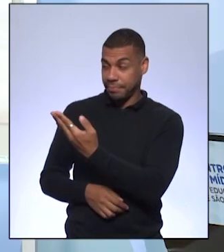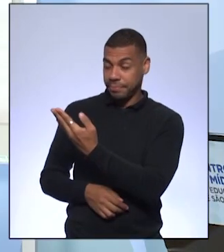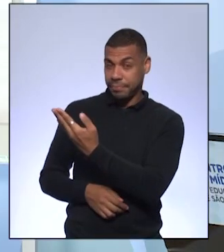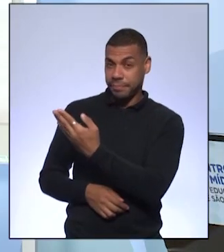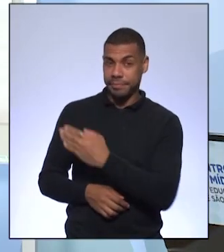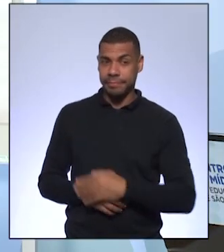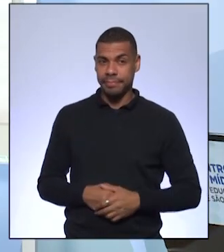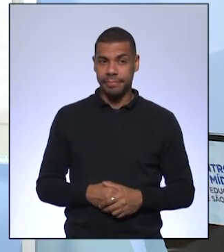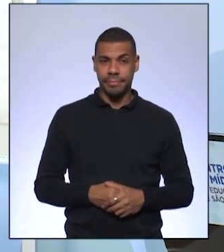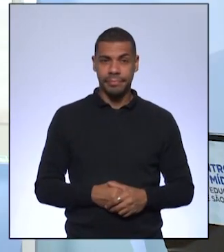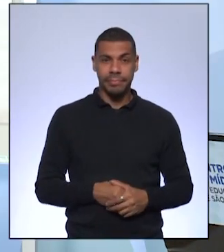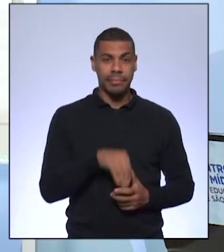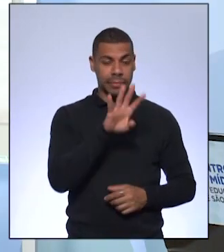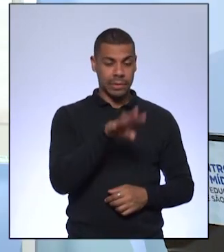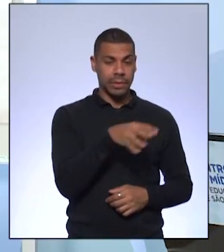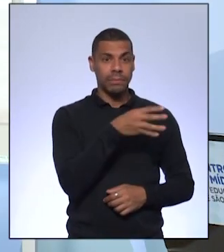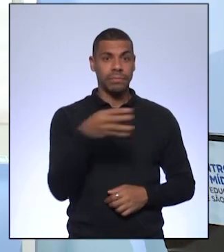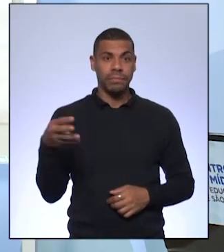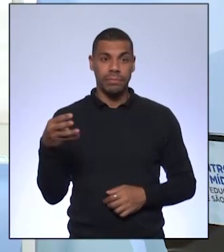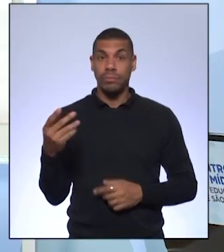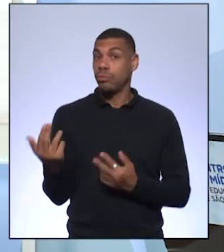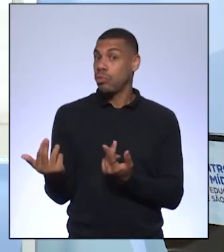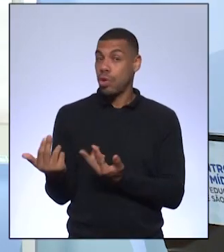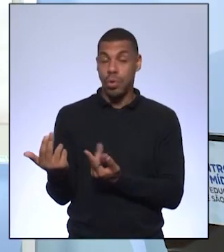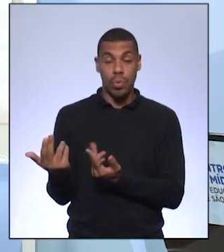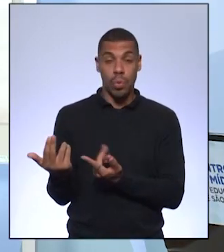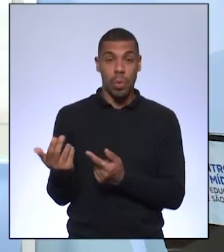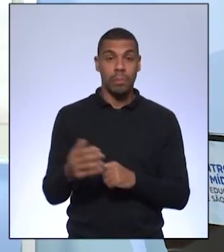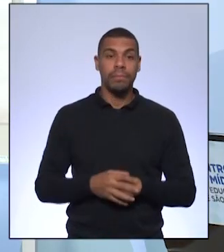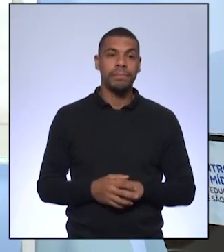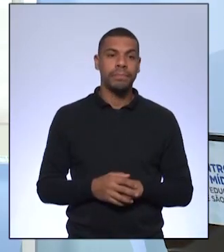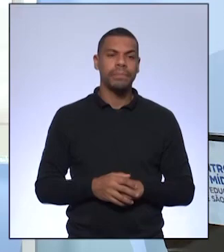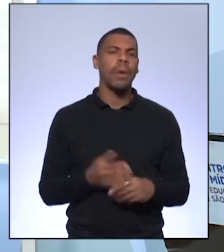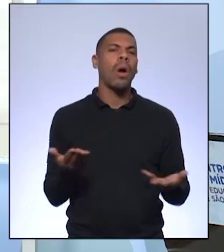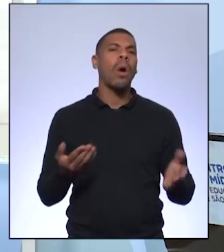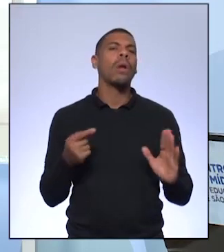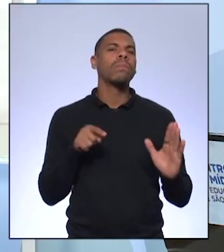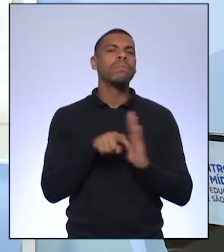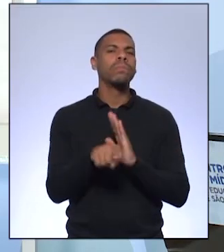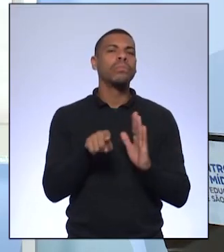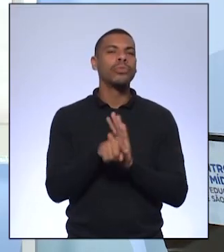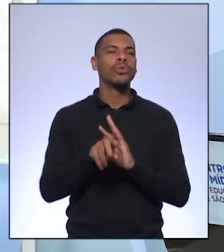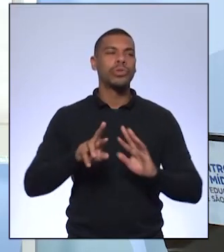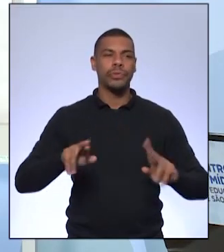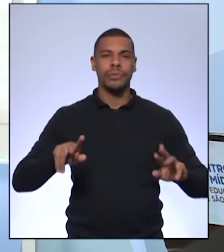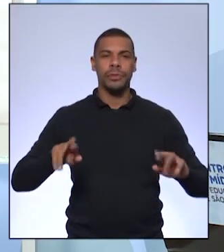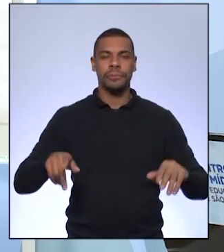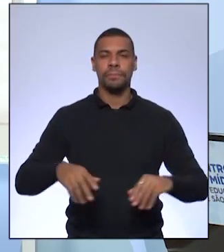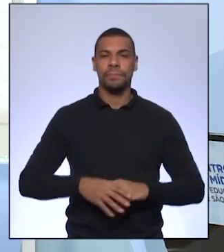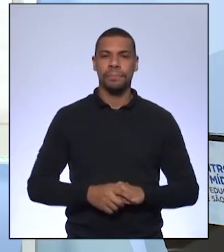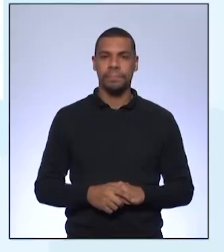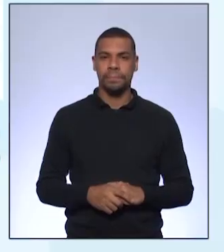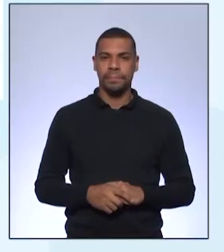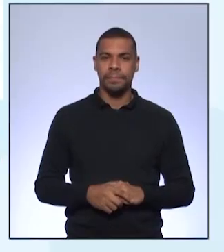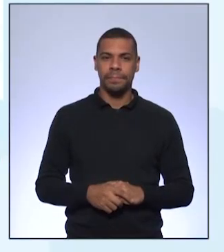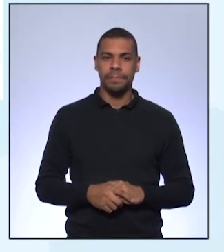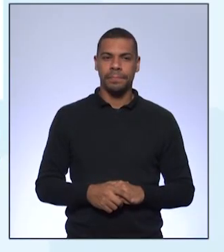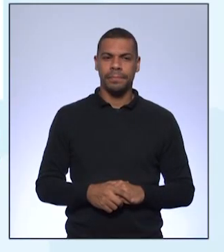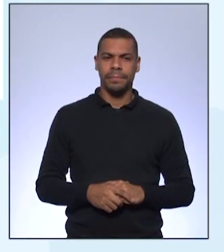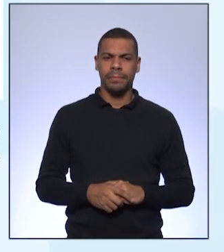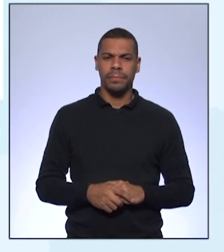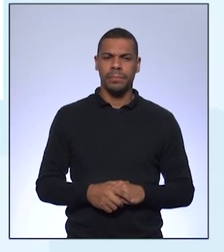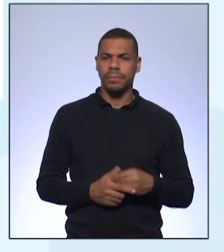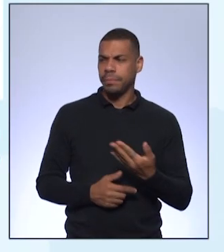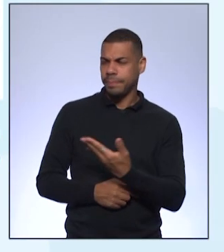A tabela é rigorosamente a mesma e a pergunta é outra, tudo bem? Vamos voltar lá? Com